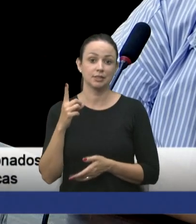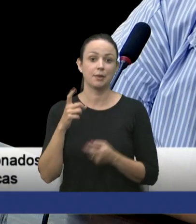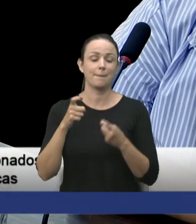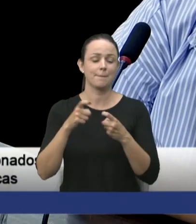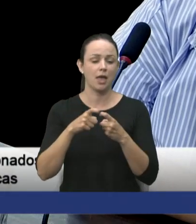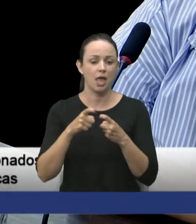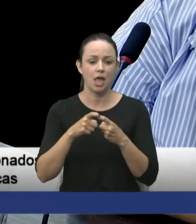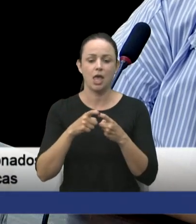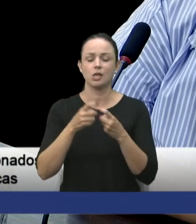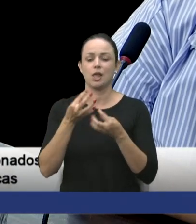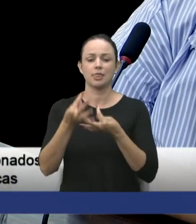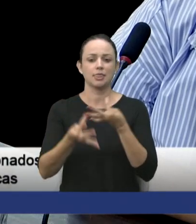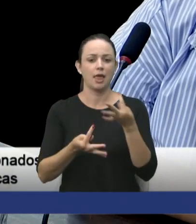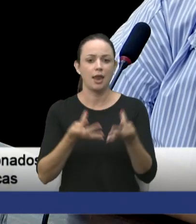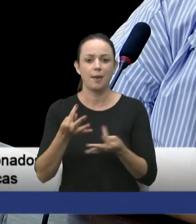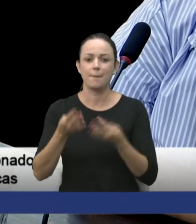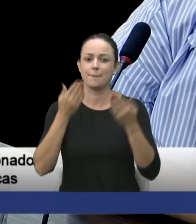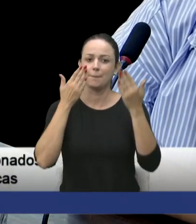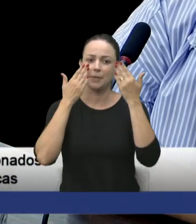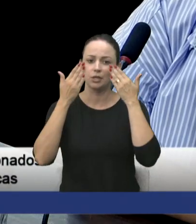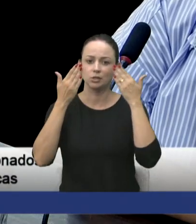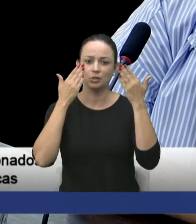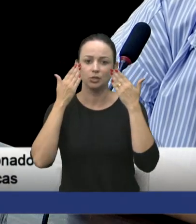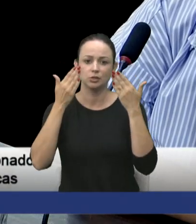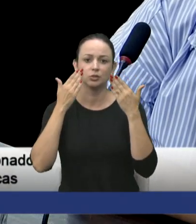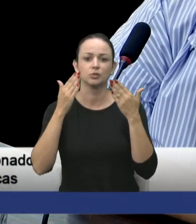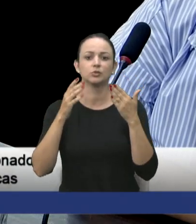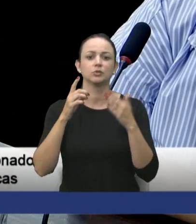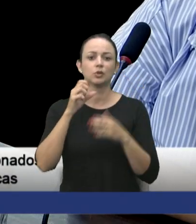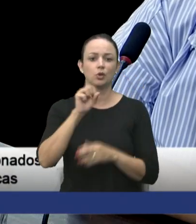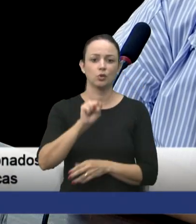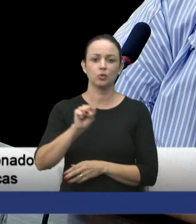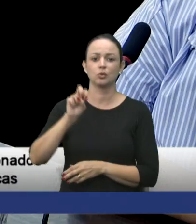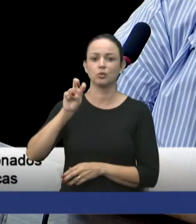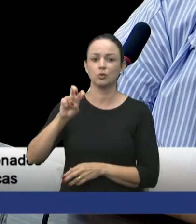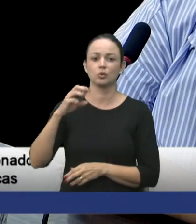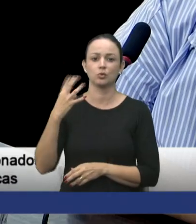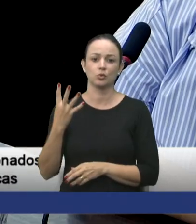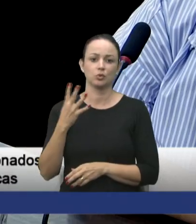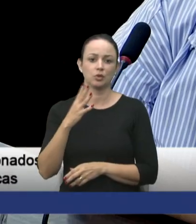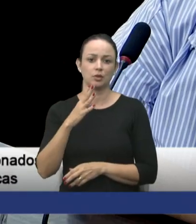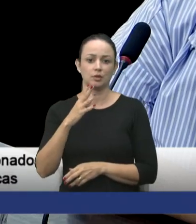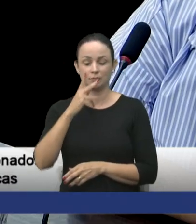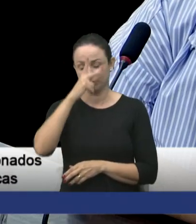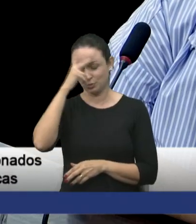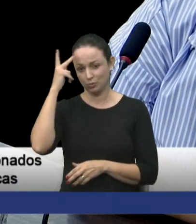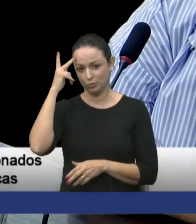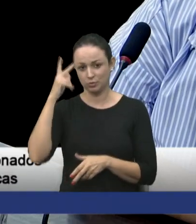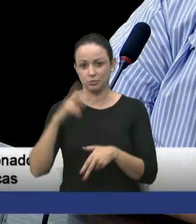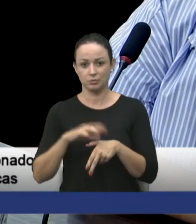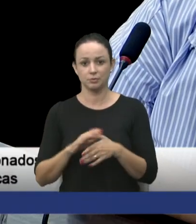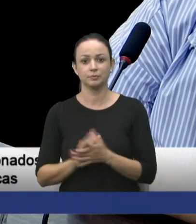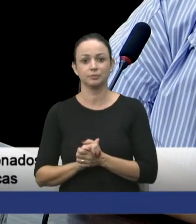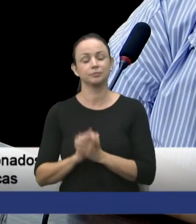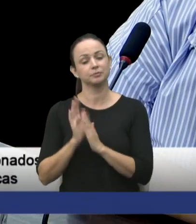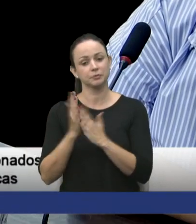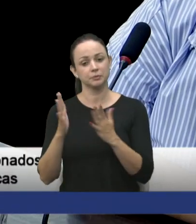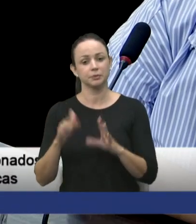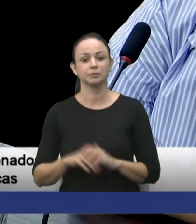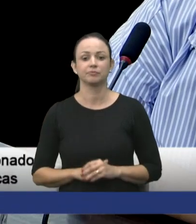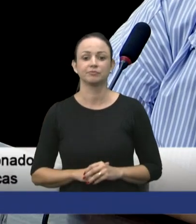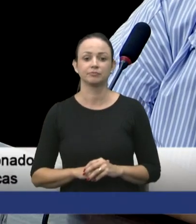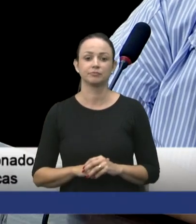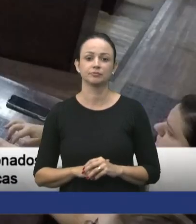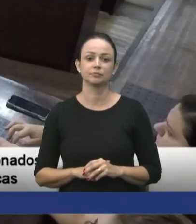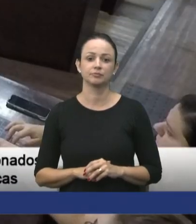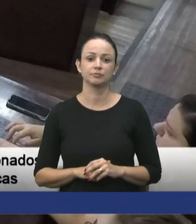médicos, terapias, psicólogos, a gente atendeu 854 pacientes. Parabéns. Mas eu